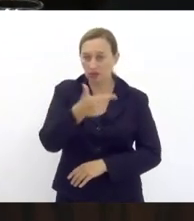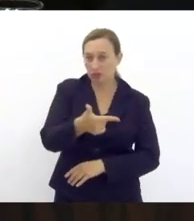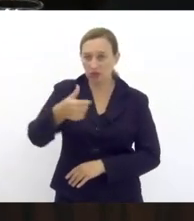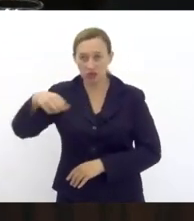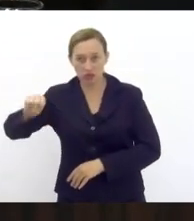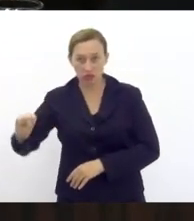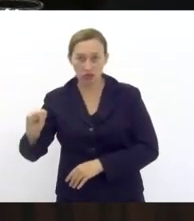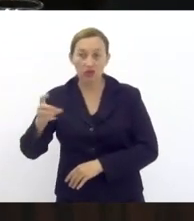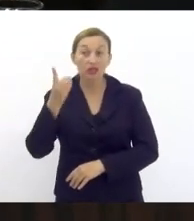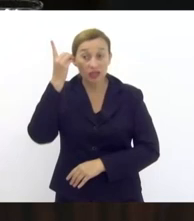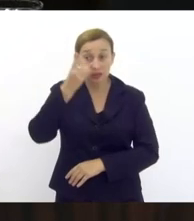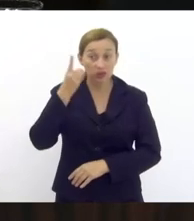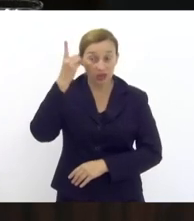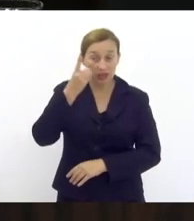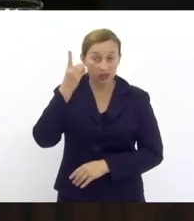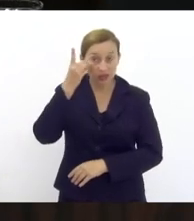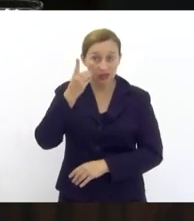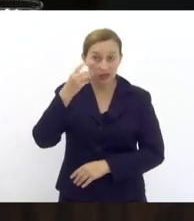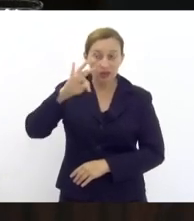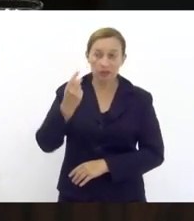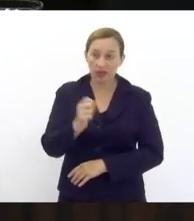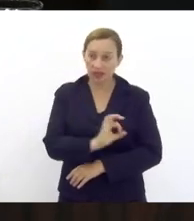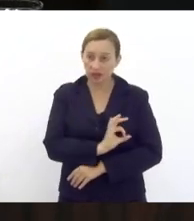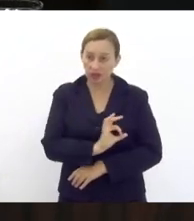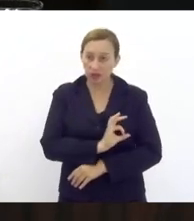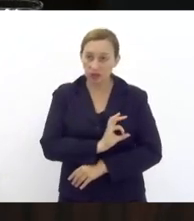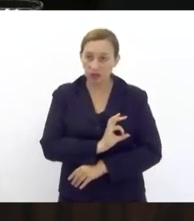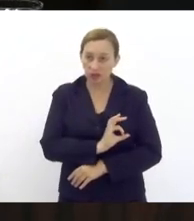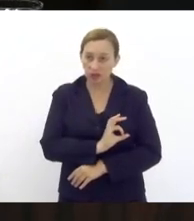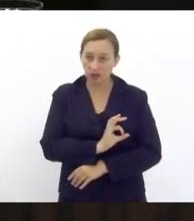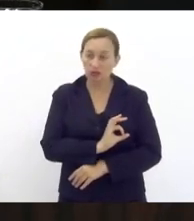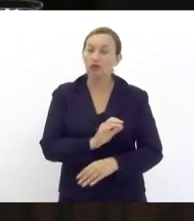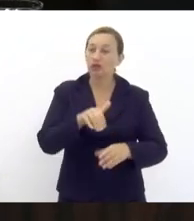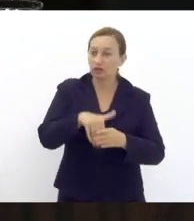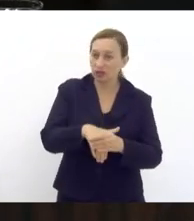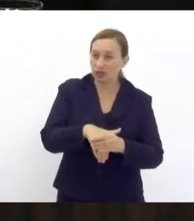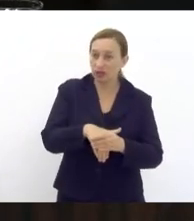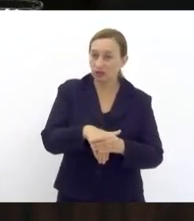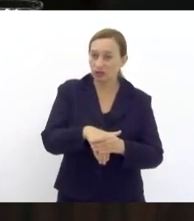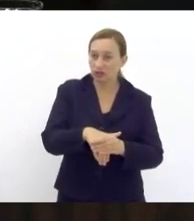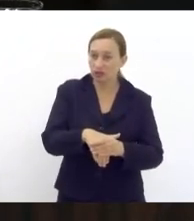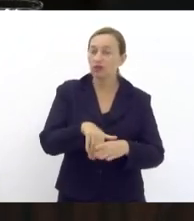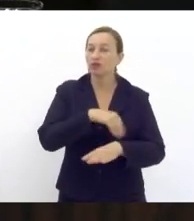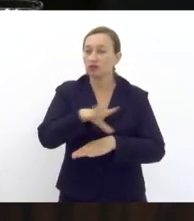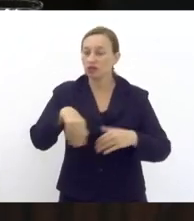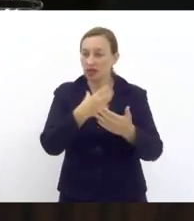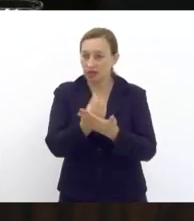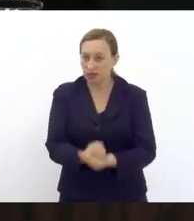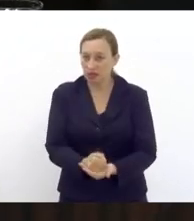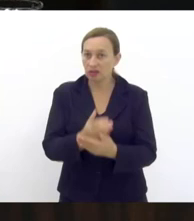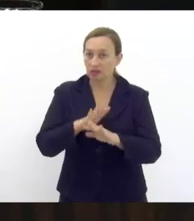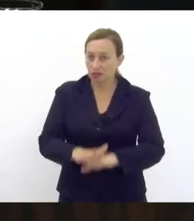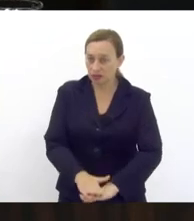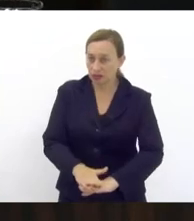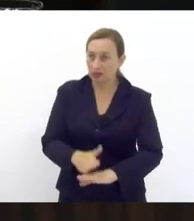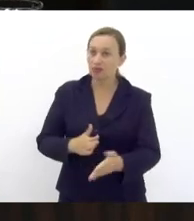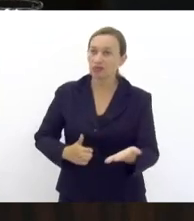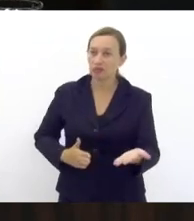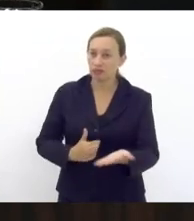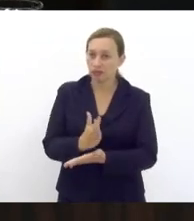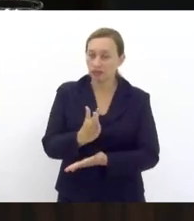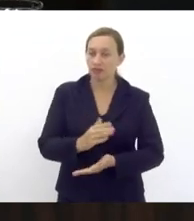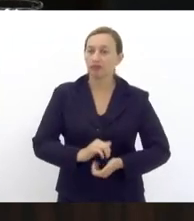3876/2018 da deputada Marta Rocha. Em votação. Senhores que aprovam. Permaneçam como